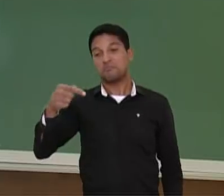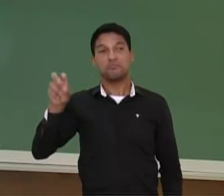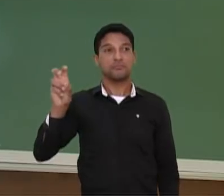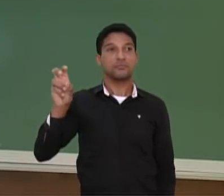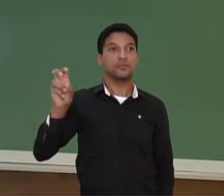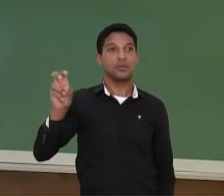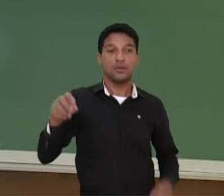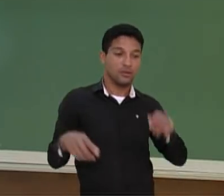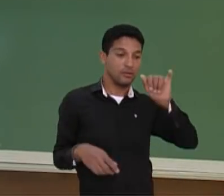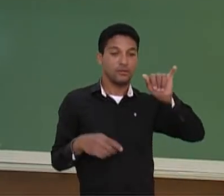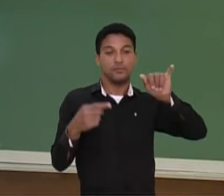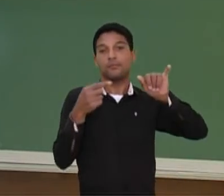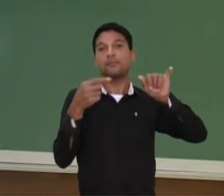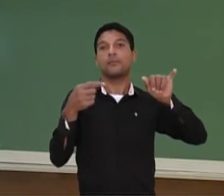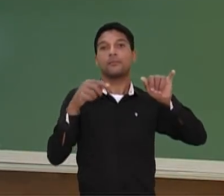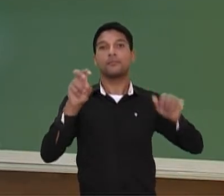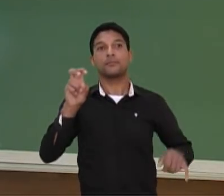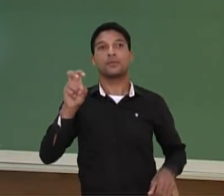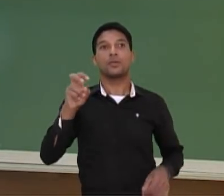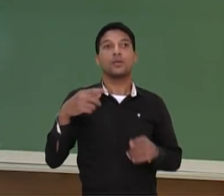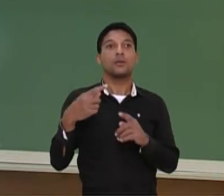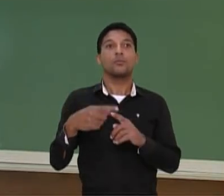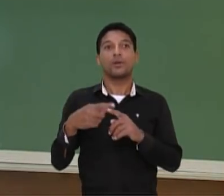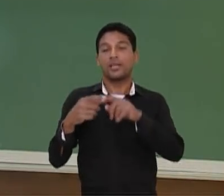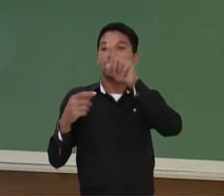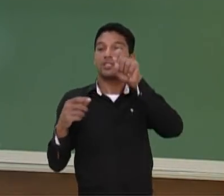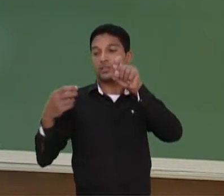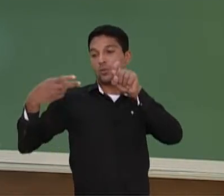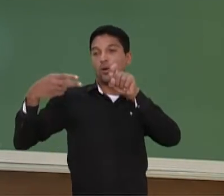y é igual a menos 5 quando o meu x